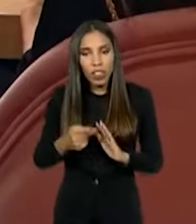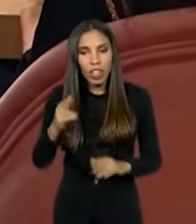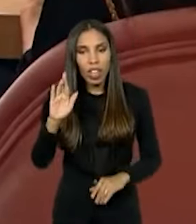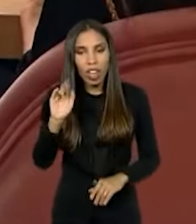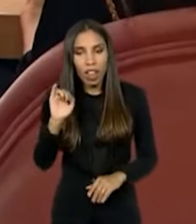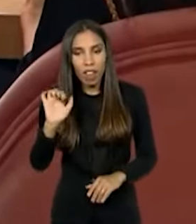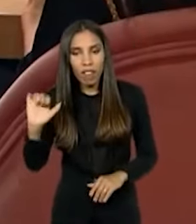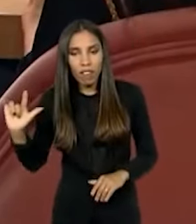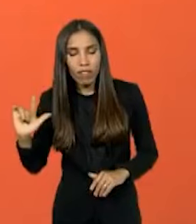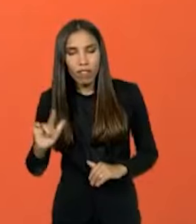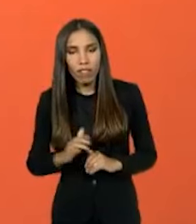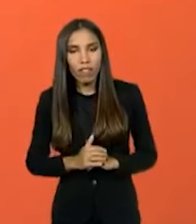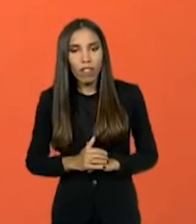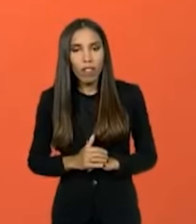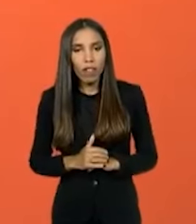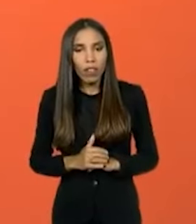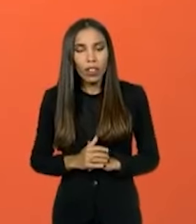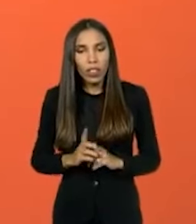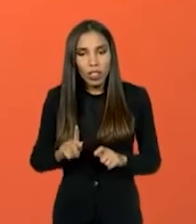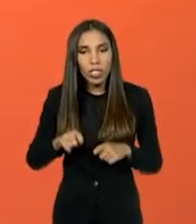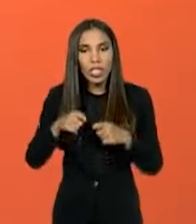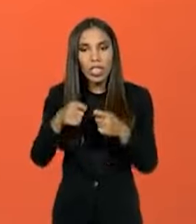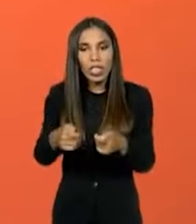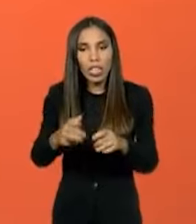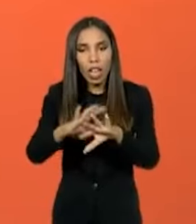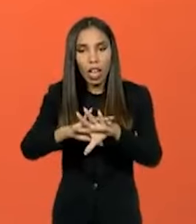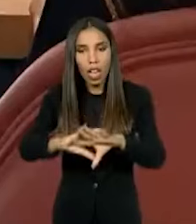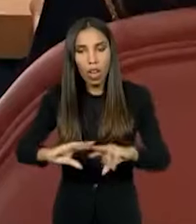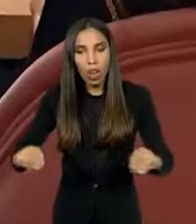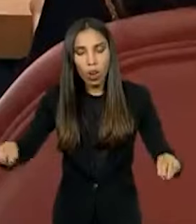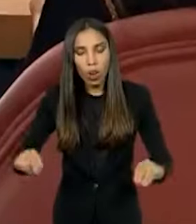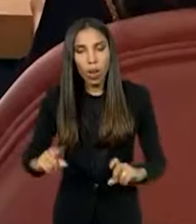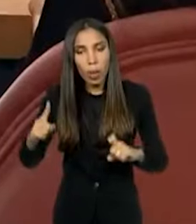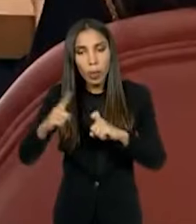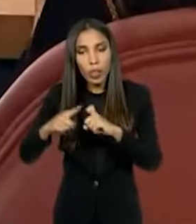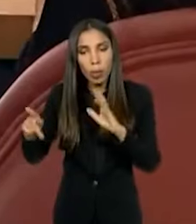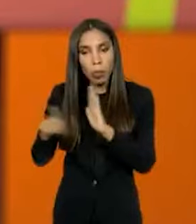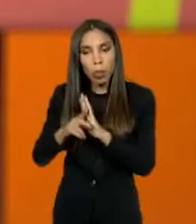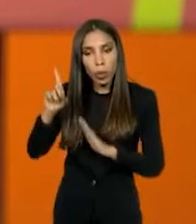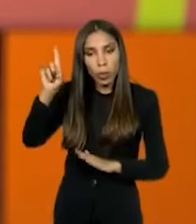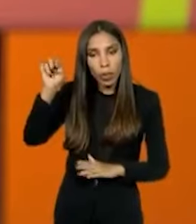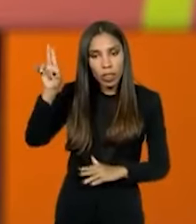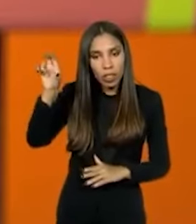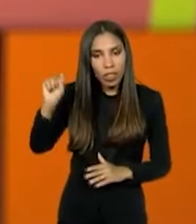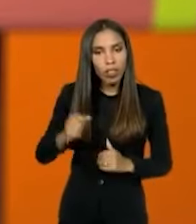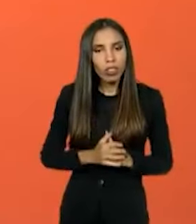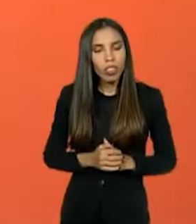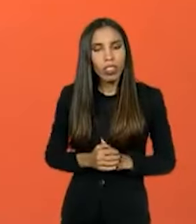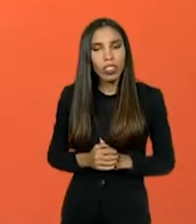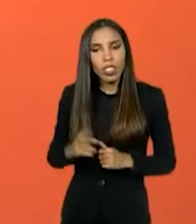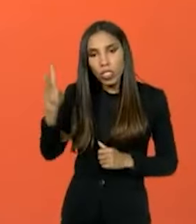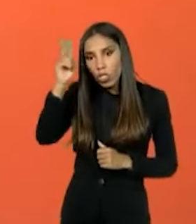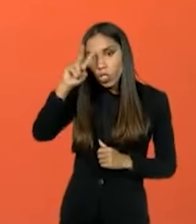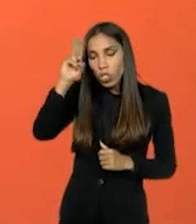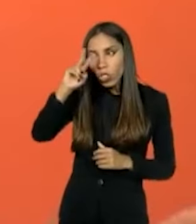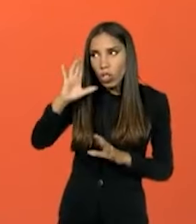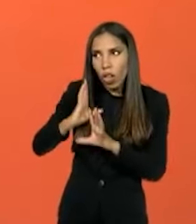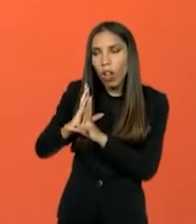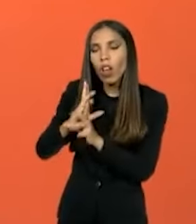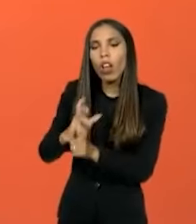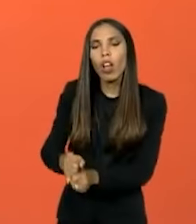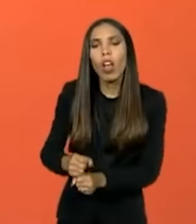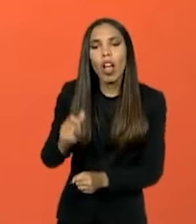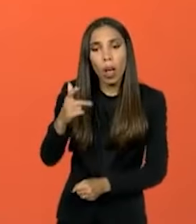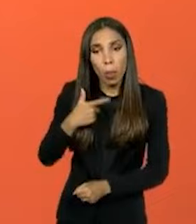Rafael é é o que traz a cura é o que traz a cura exato é medicina de Deus é muito incrível você olhar a história porque assim o